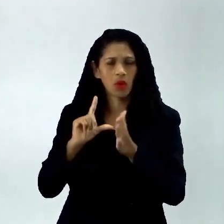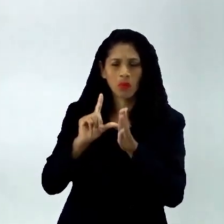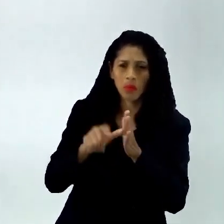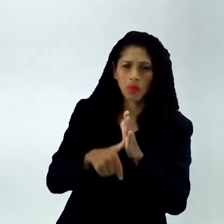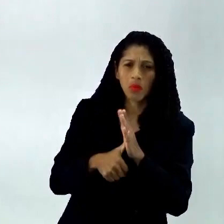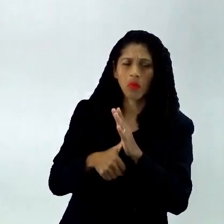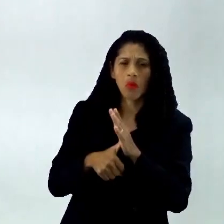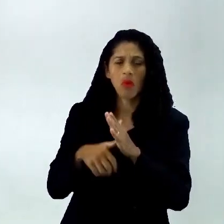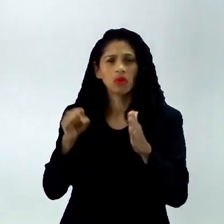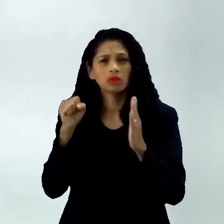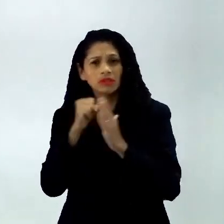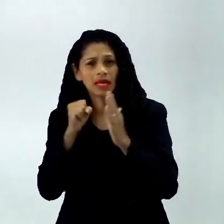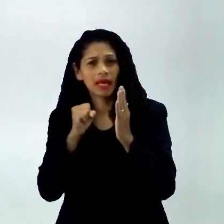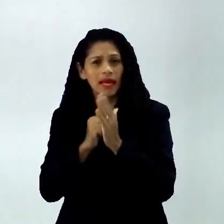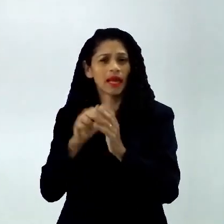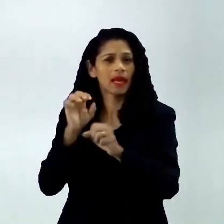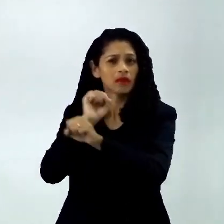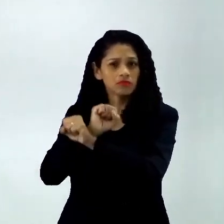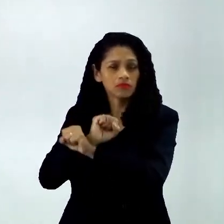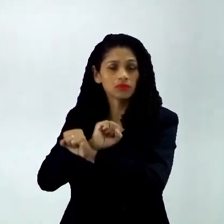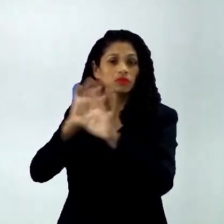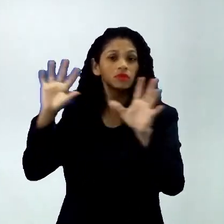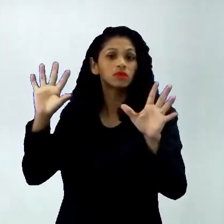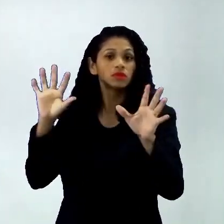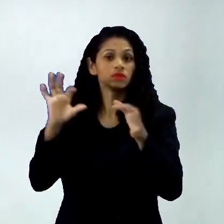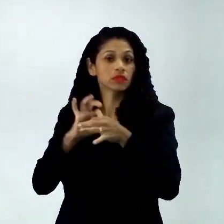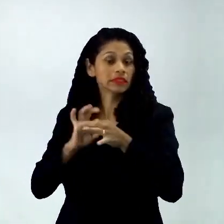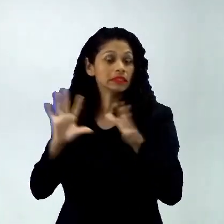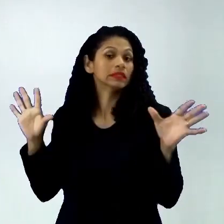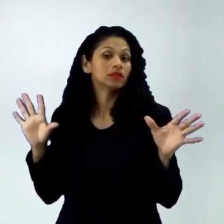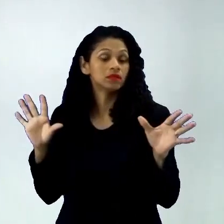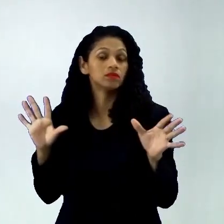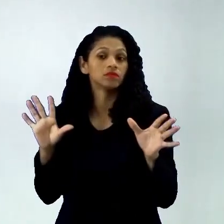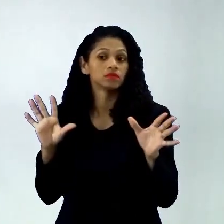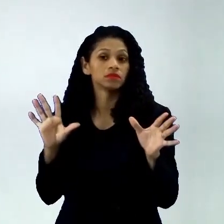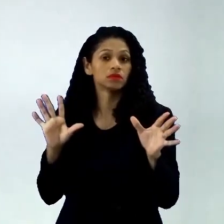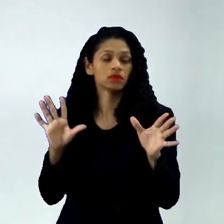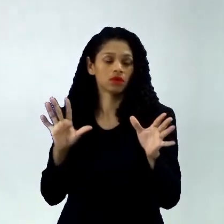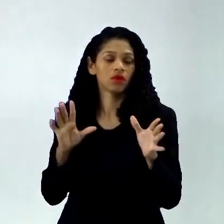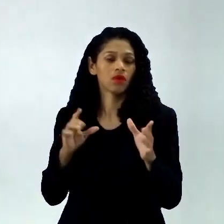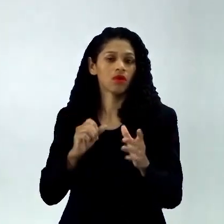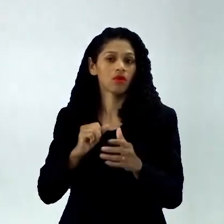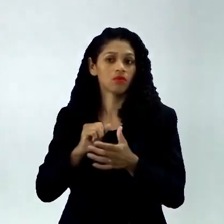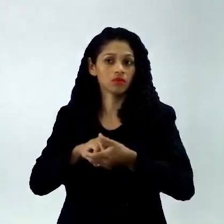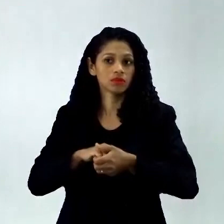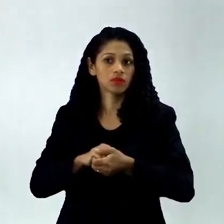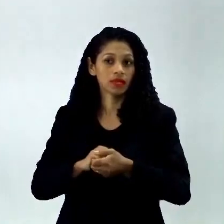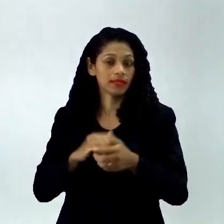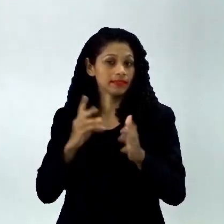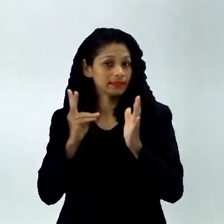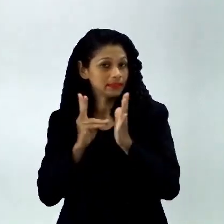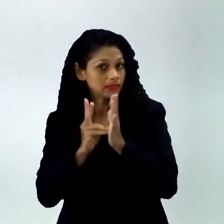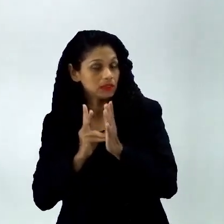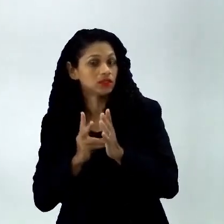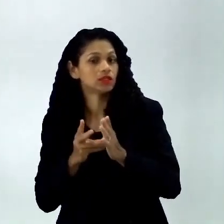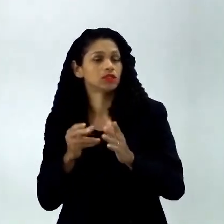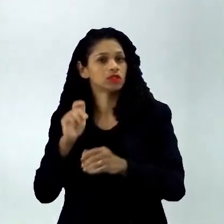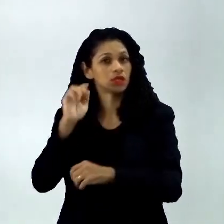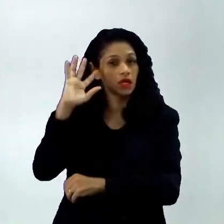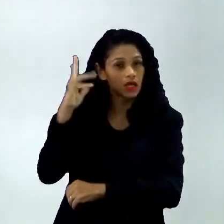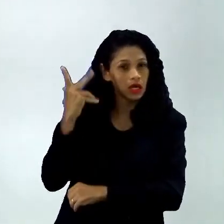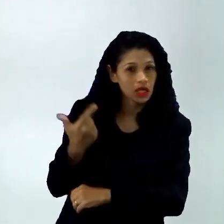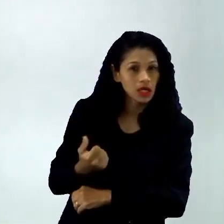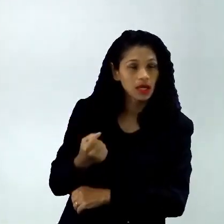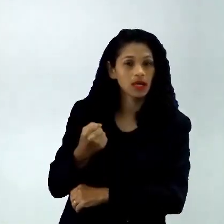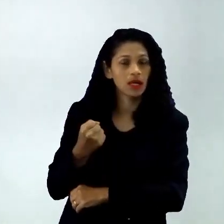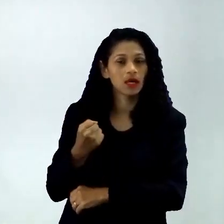escravatura, a gente continuou renegando algumas influências passadas, tanto a indígena quanto a afro.